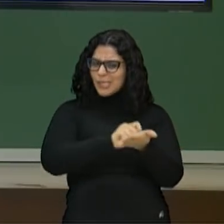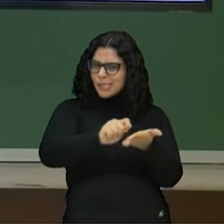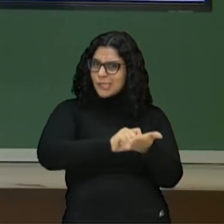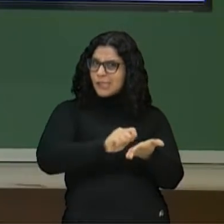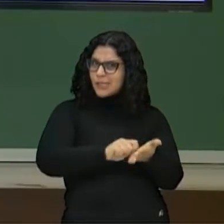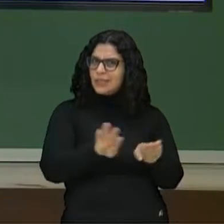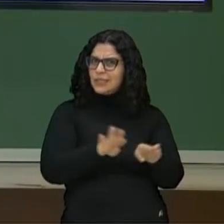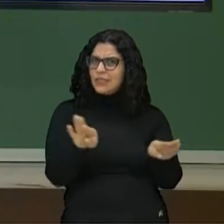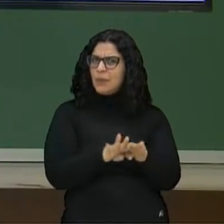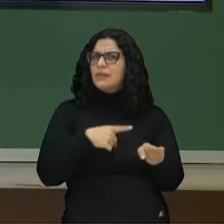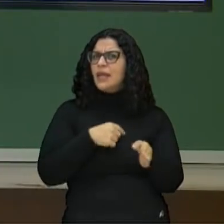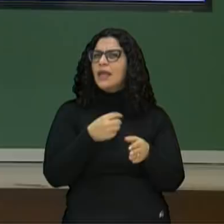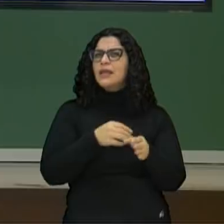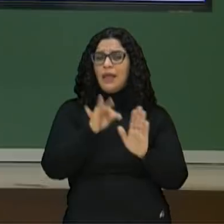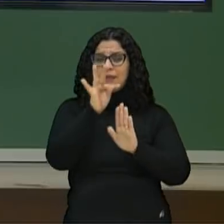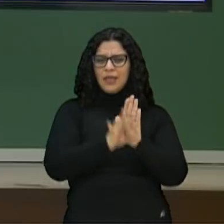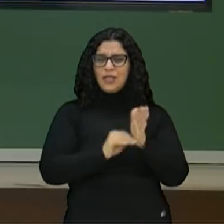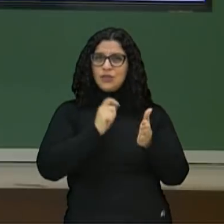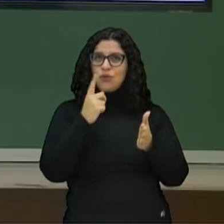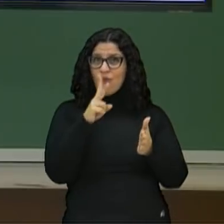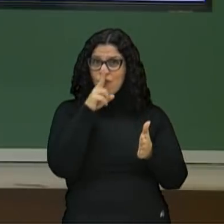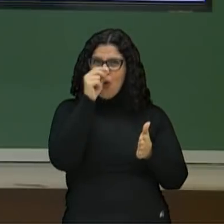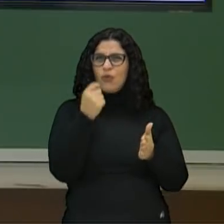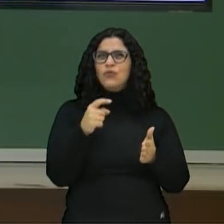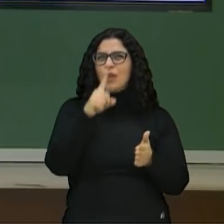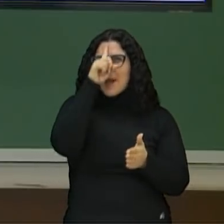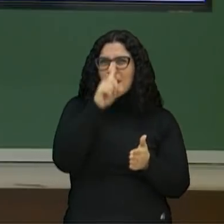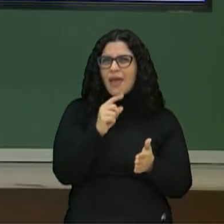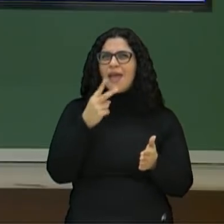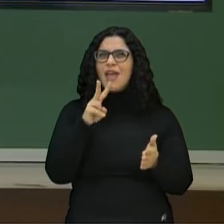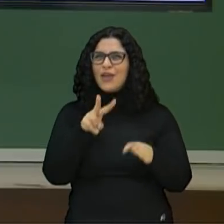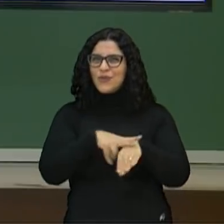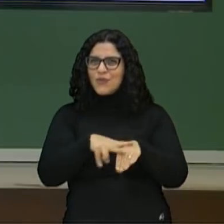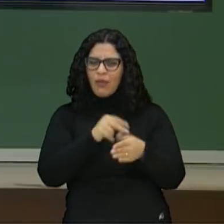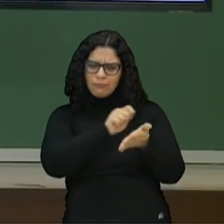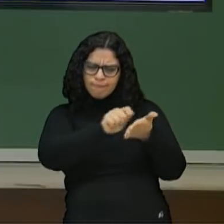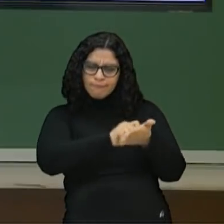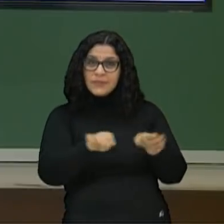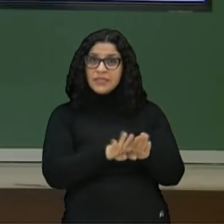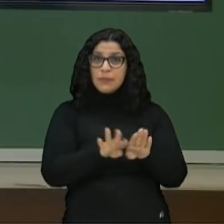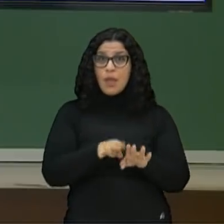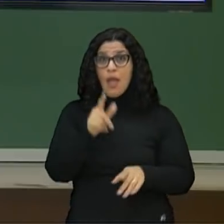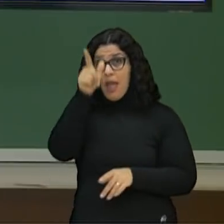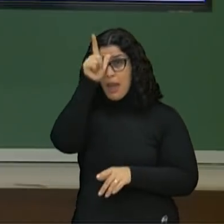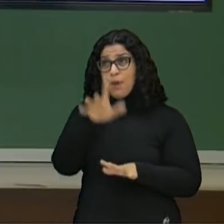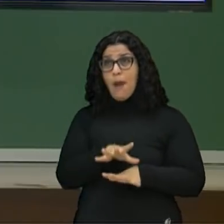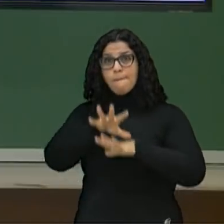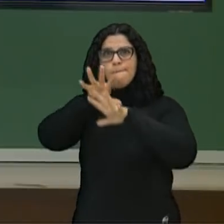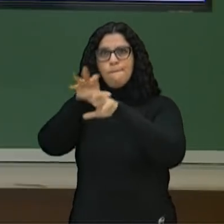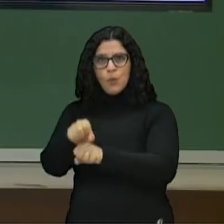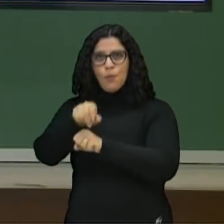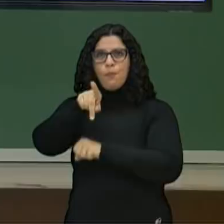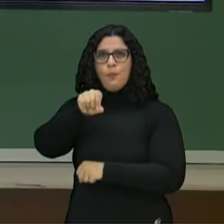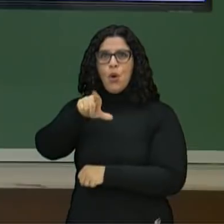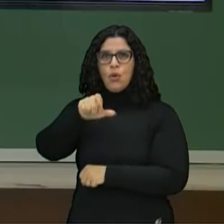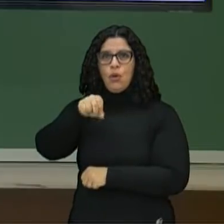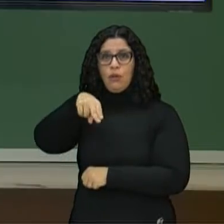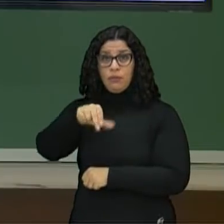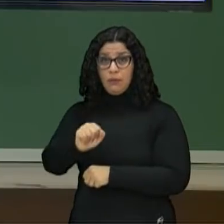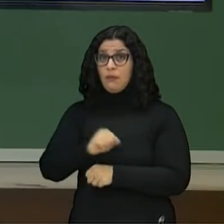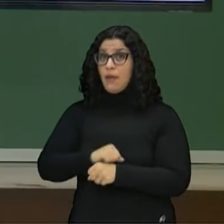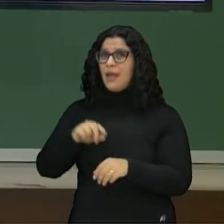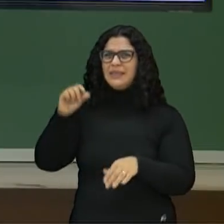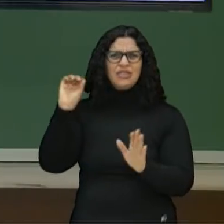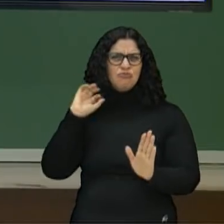grifa aí, passa um marca-texto em cima, lembre-se disso. Invasão da Alemanha à Polônia é o grande evento aí que a gente tem